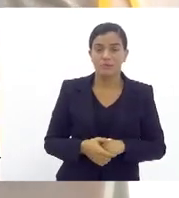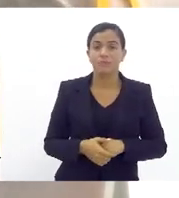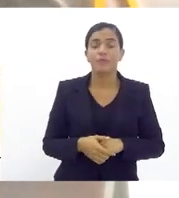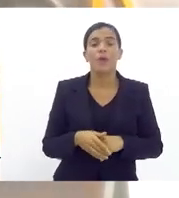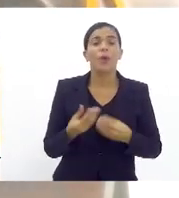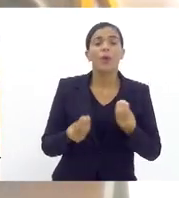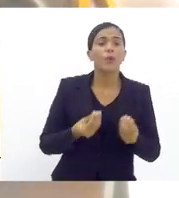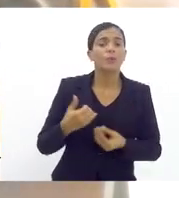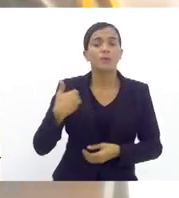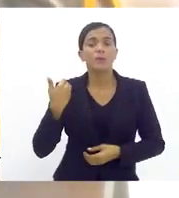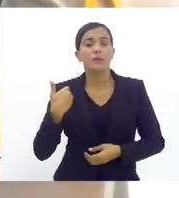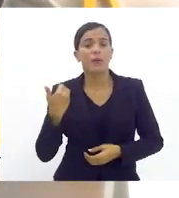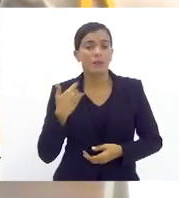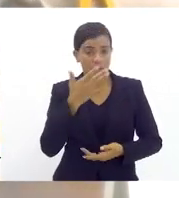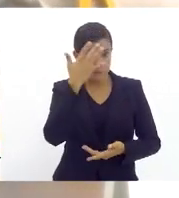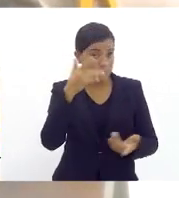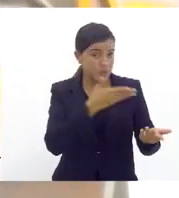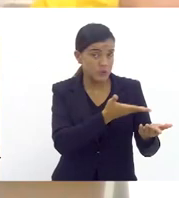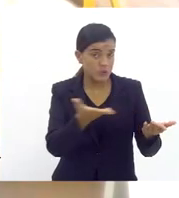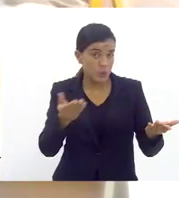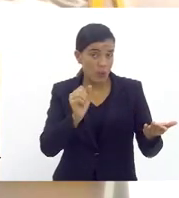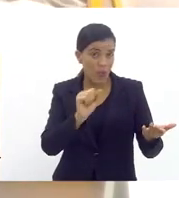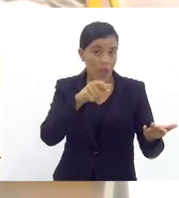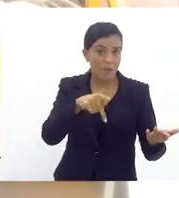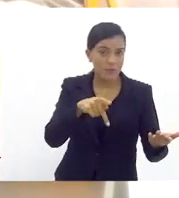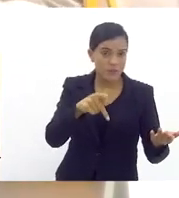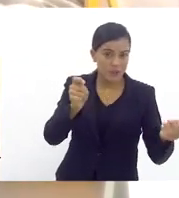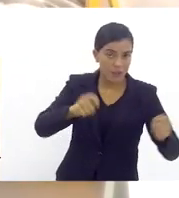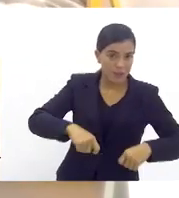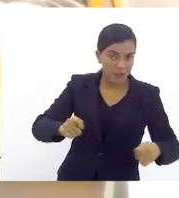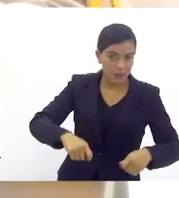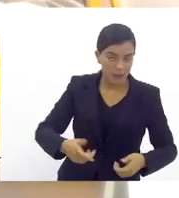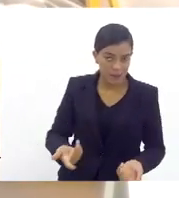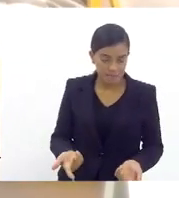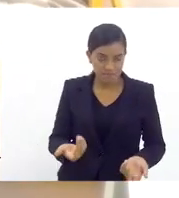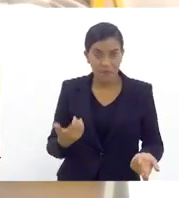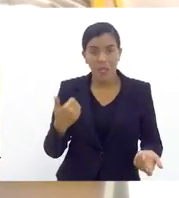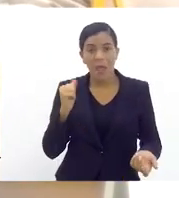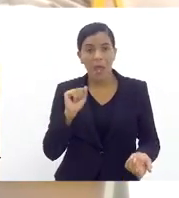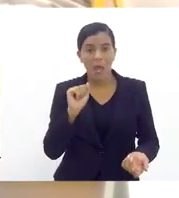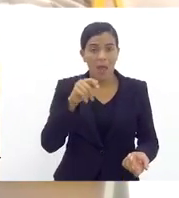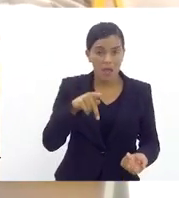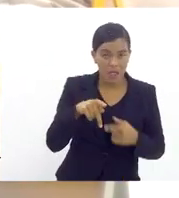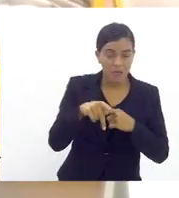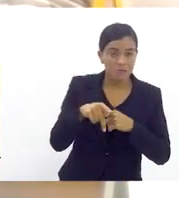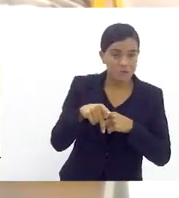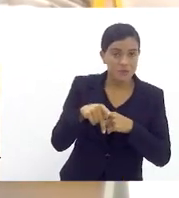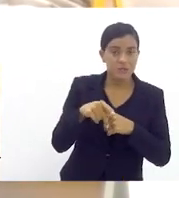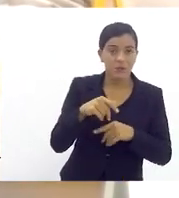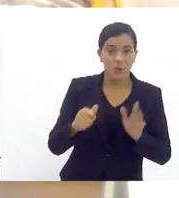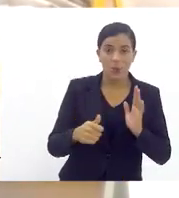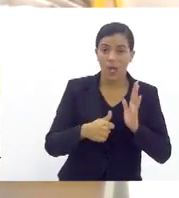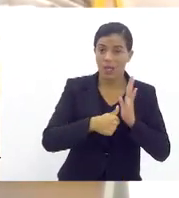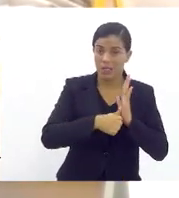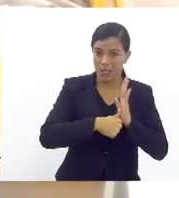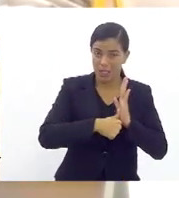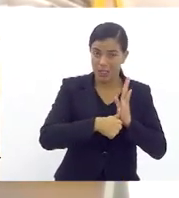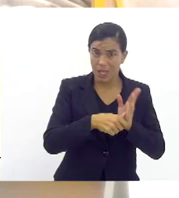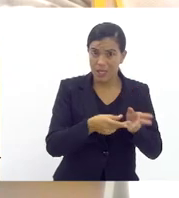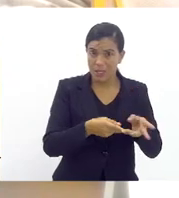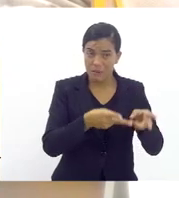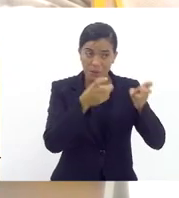que idade essas pessoas se aposentariam, né? Se aposentaria com a idade, com a identidade